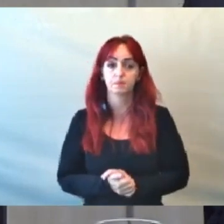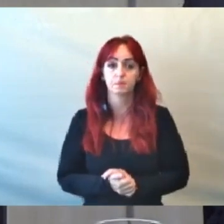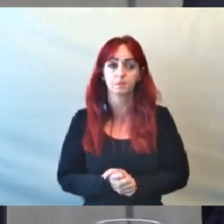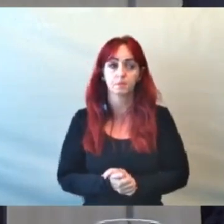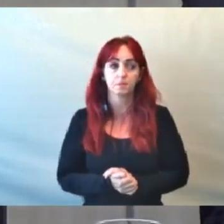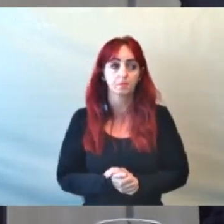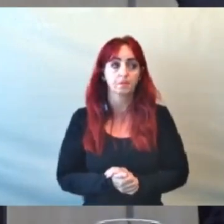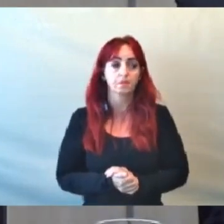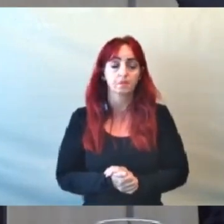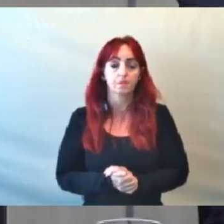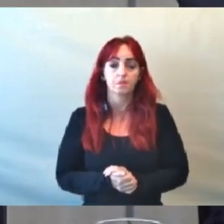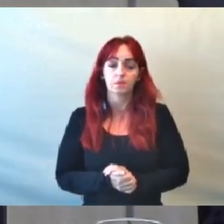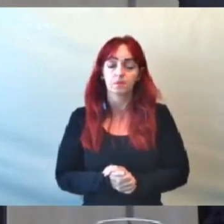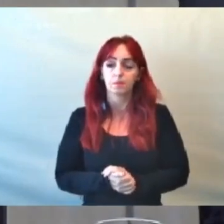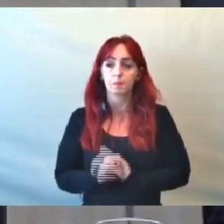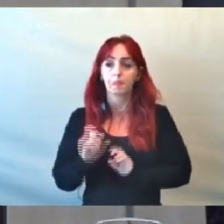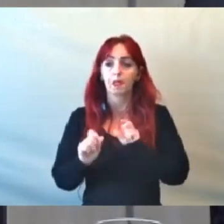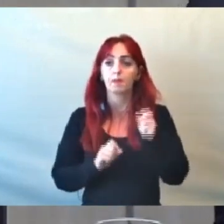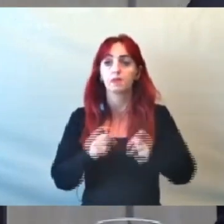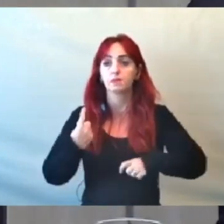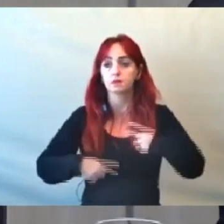eu vou colocar em votação.